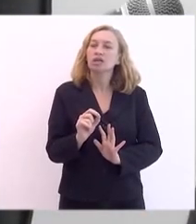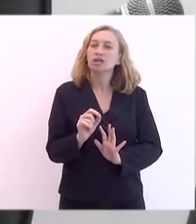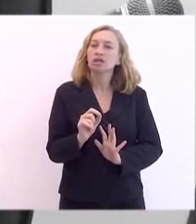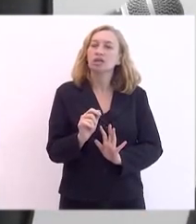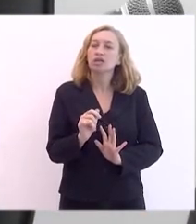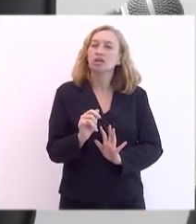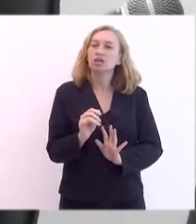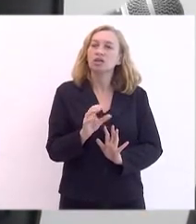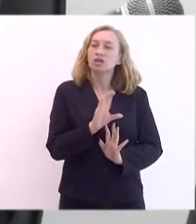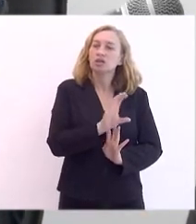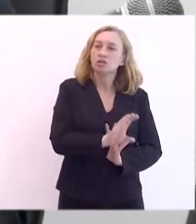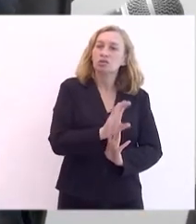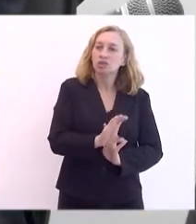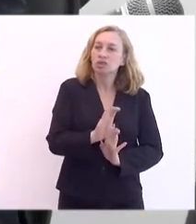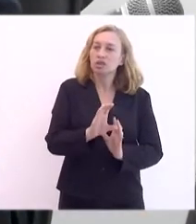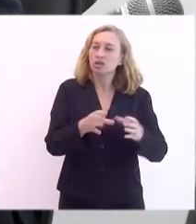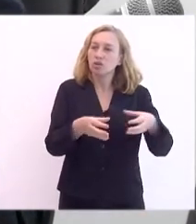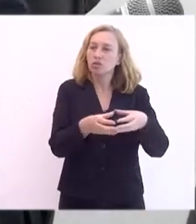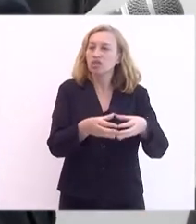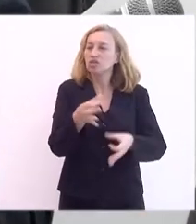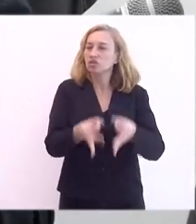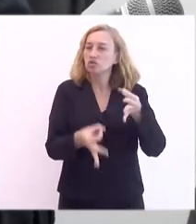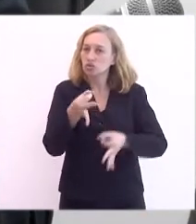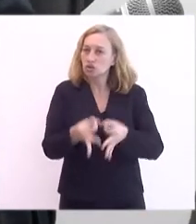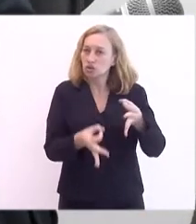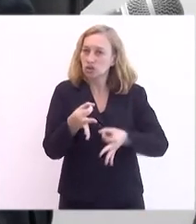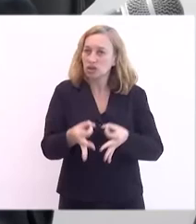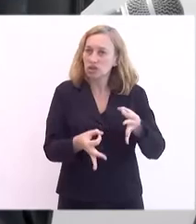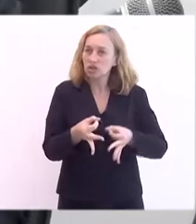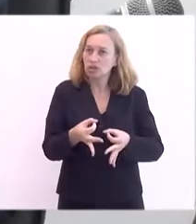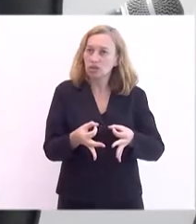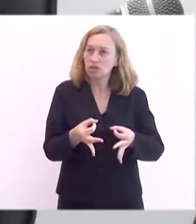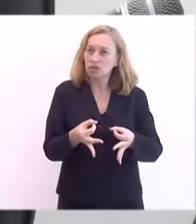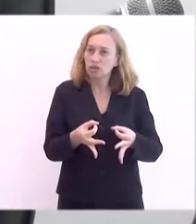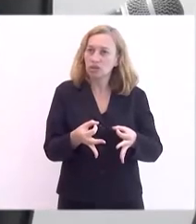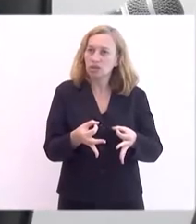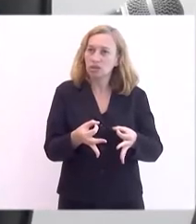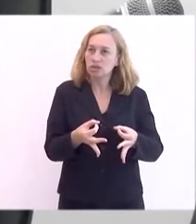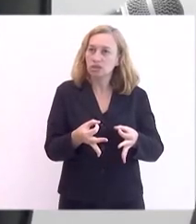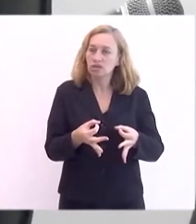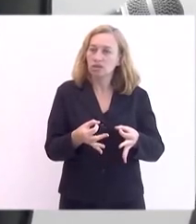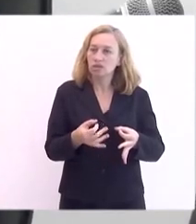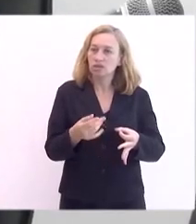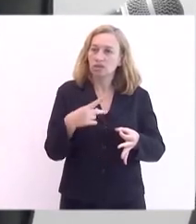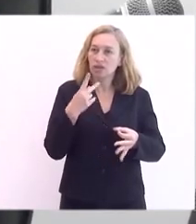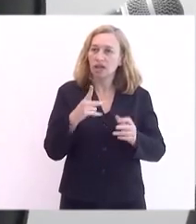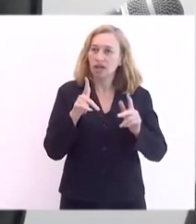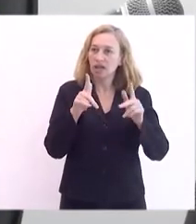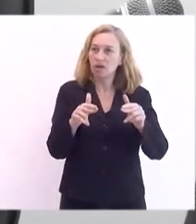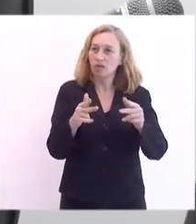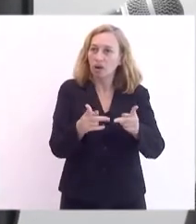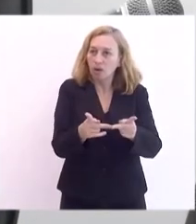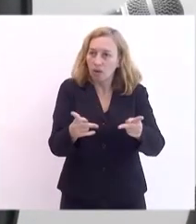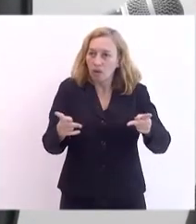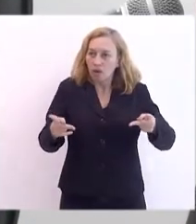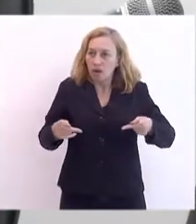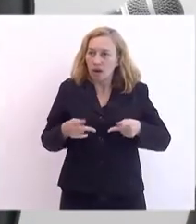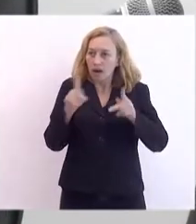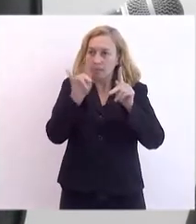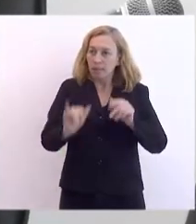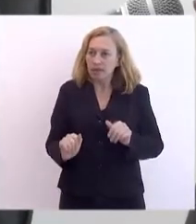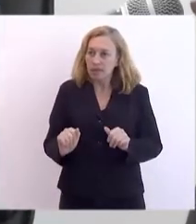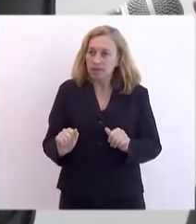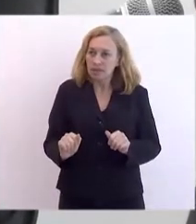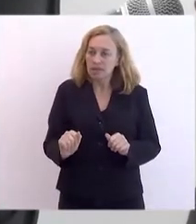Constituição e Justiça não pode ser tratada, chamar a Comissão de Justiça de pizzaria, com todo o respeito. Eu proponho um